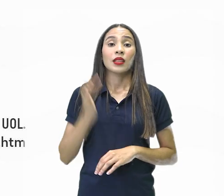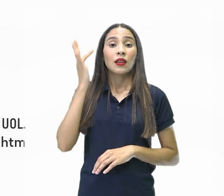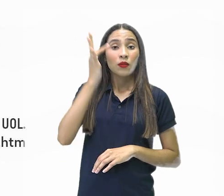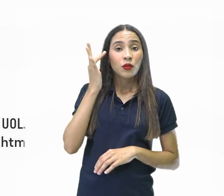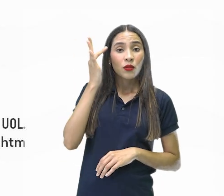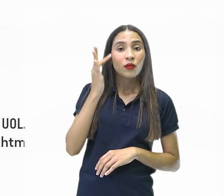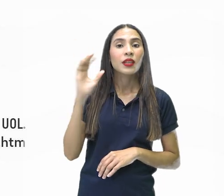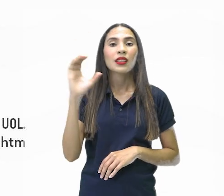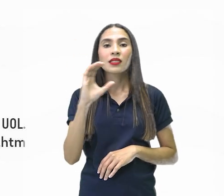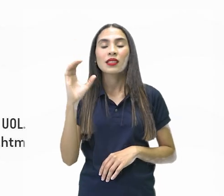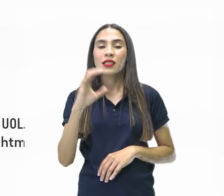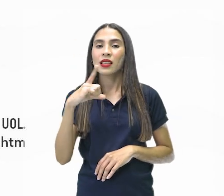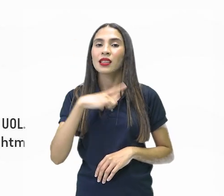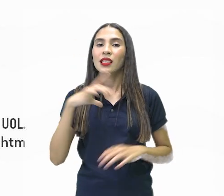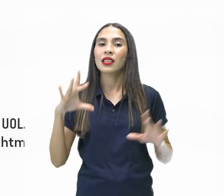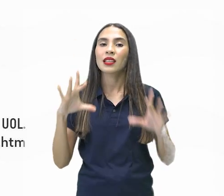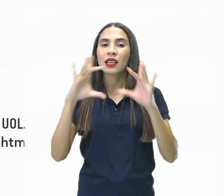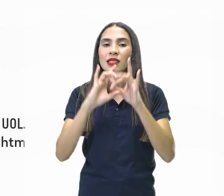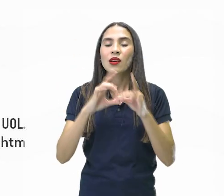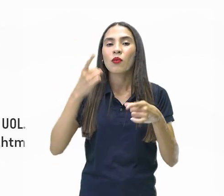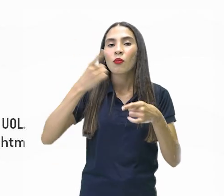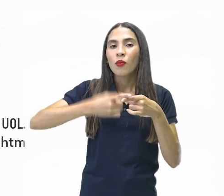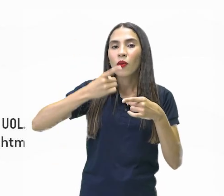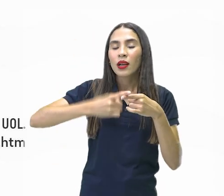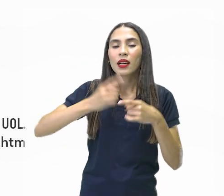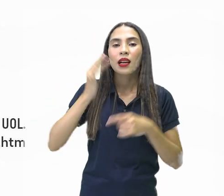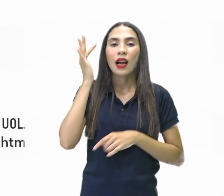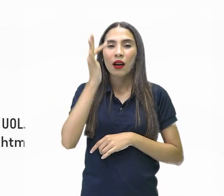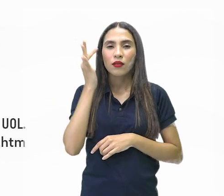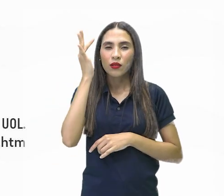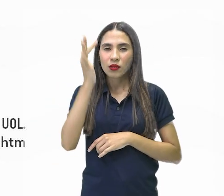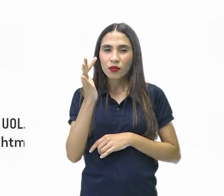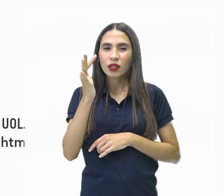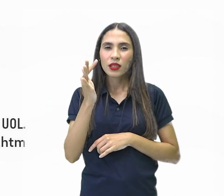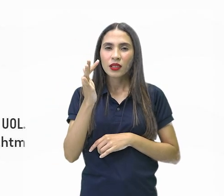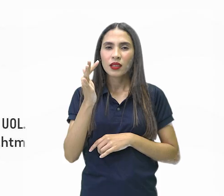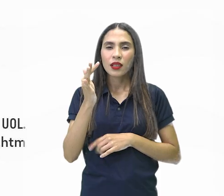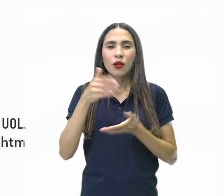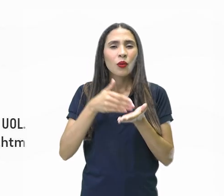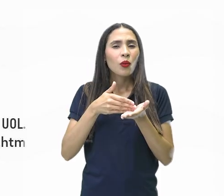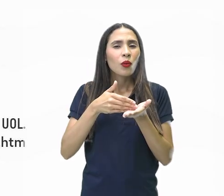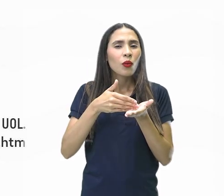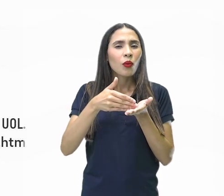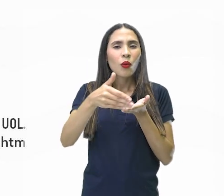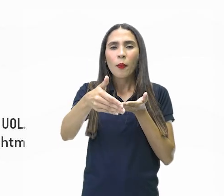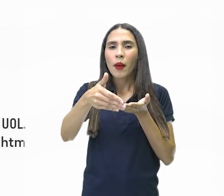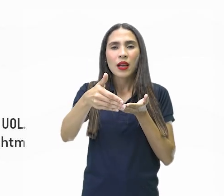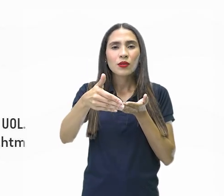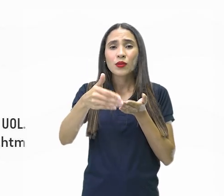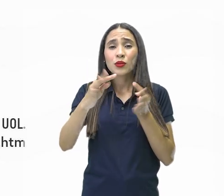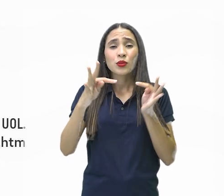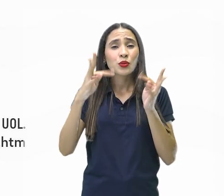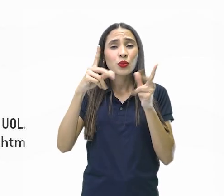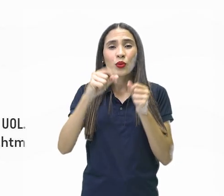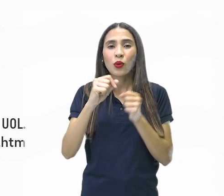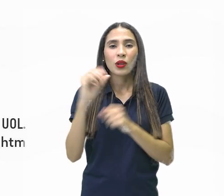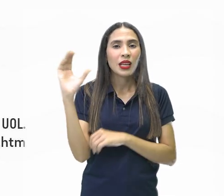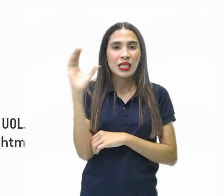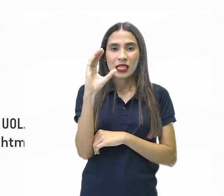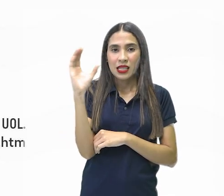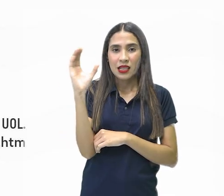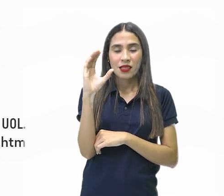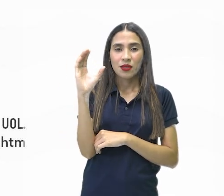e filosofia estão intimamente ligados porque a filosofia ela foi o início de todas